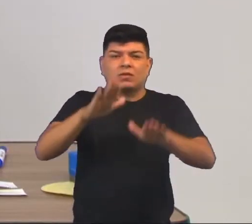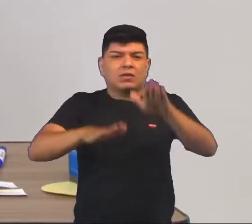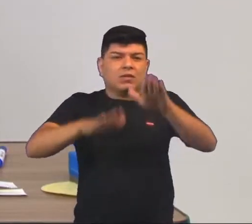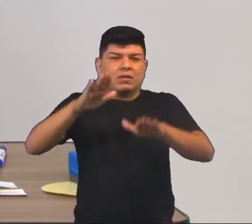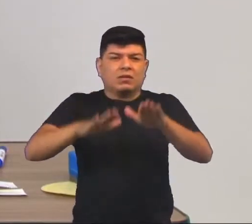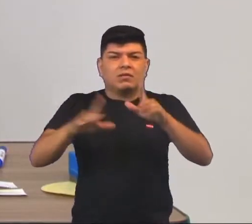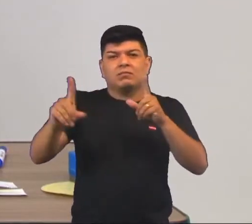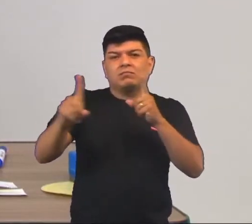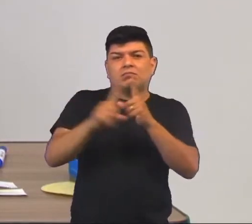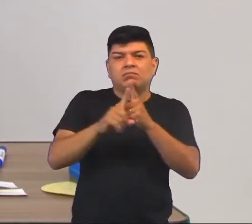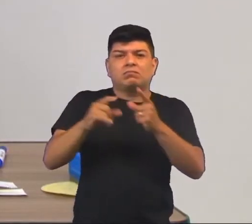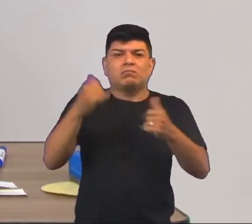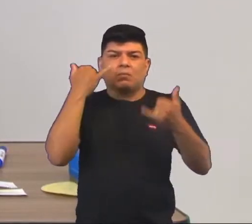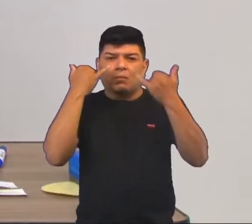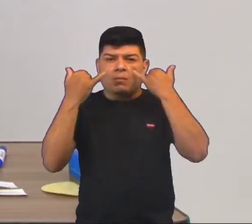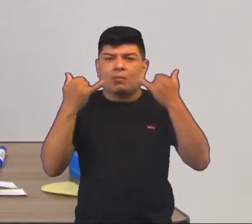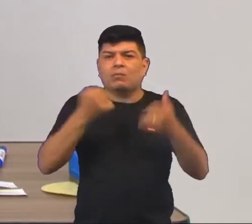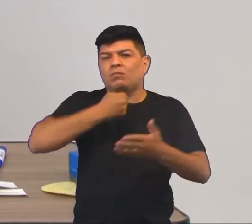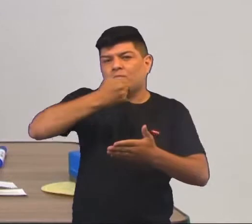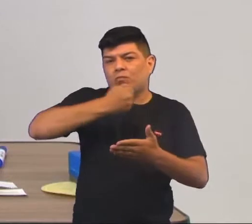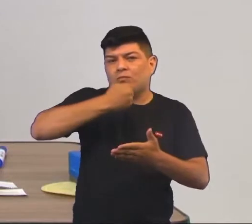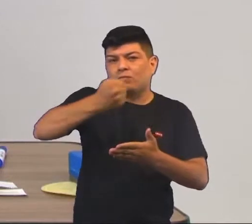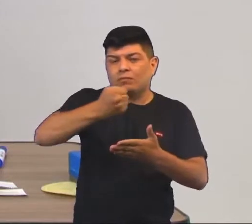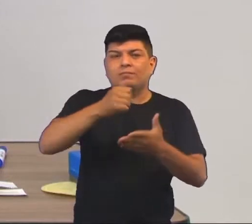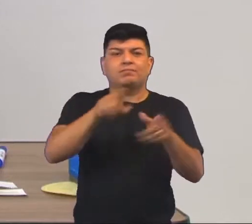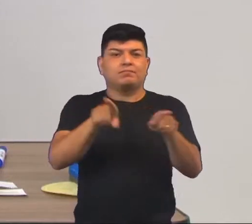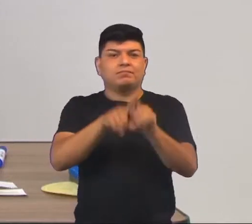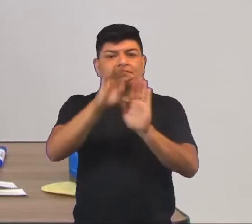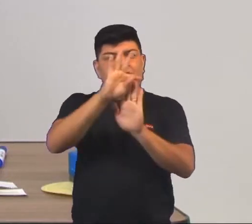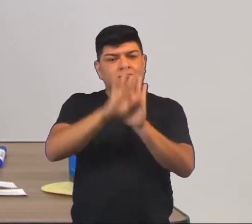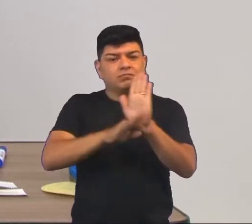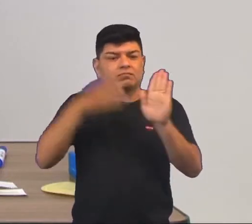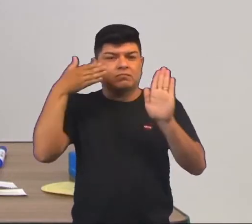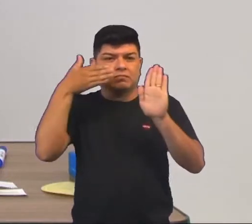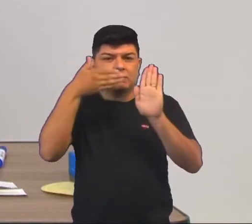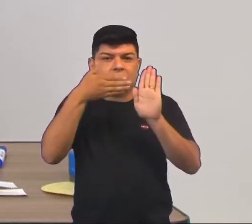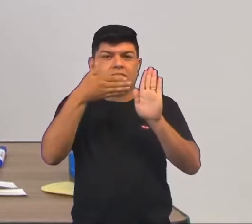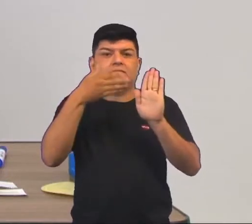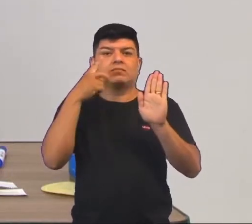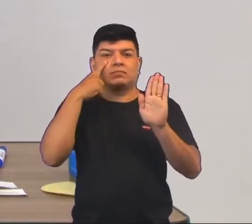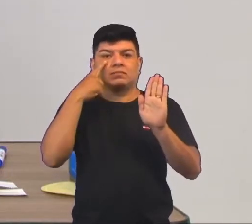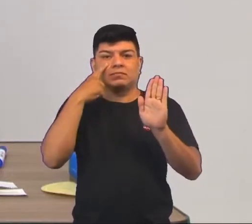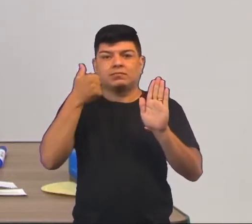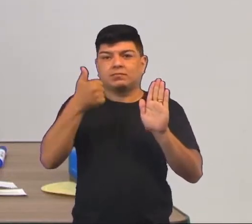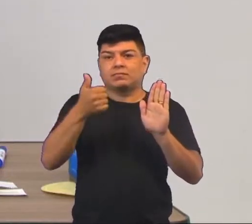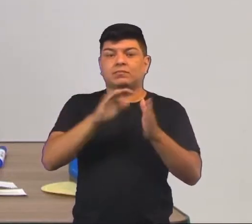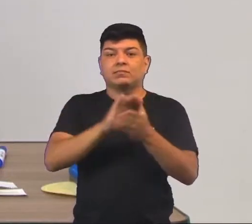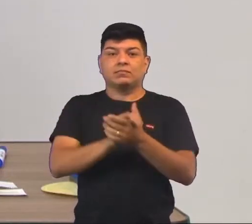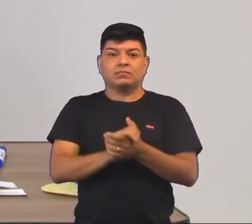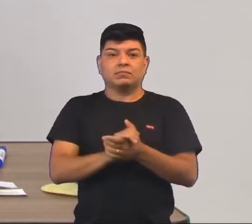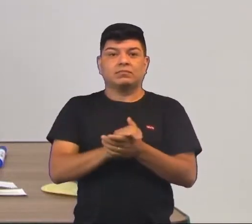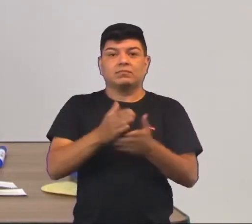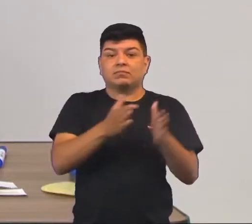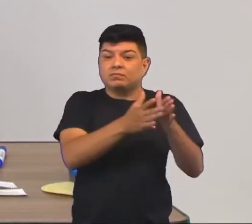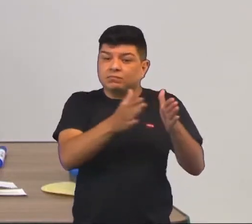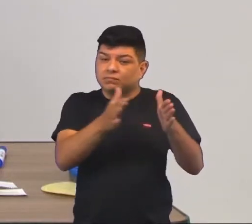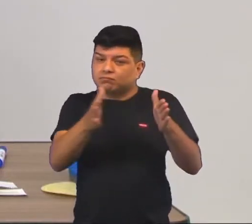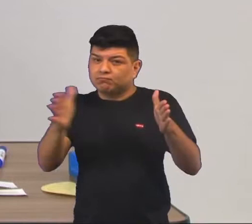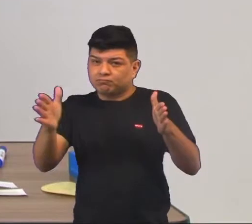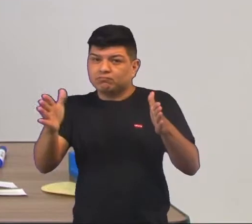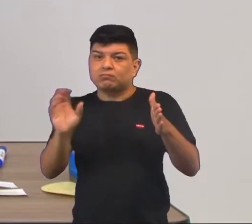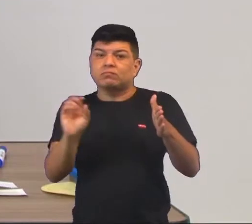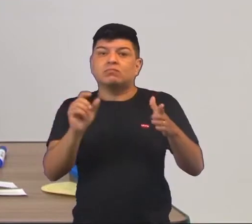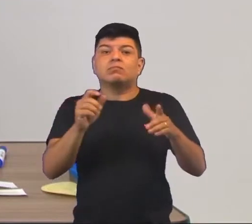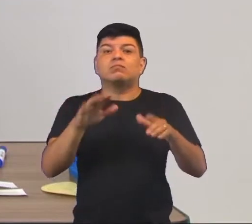vezes encontramos em notícias ou reportagens, dependendo do texto que nós estamos abordando. E esse tempo de ocorrência, ou seja,